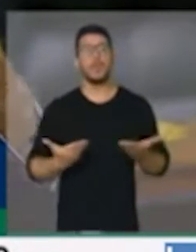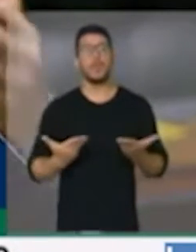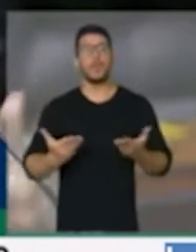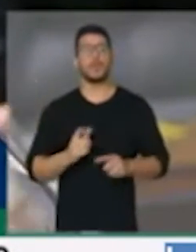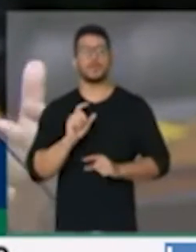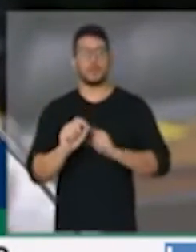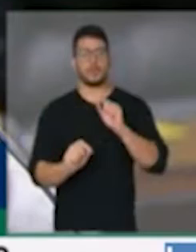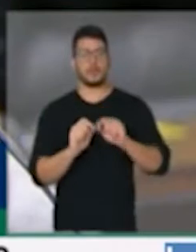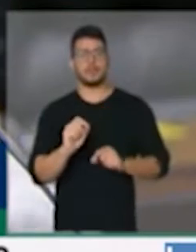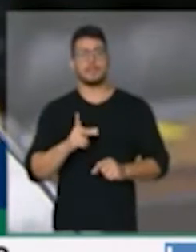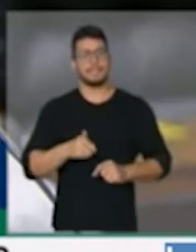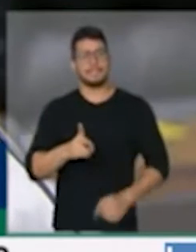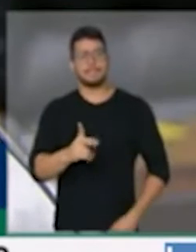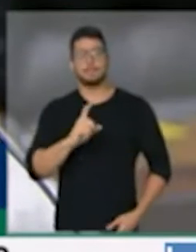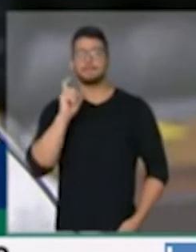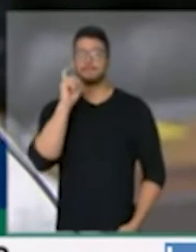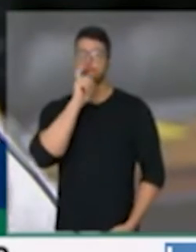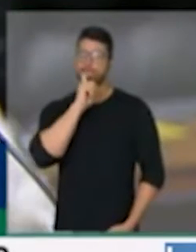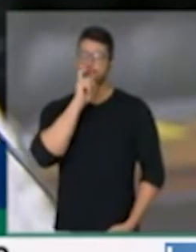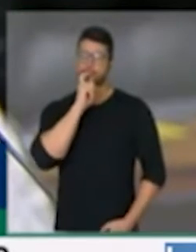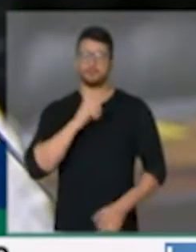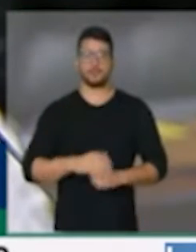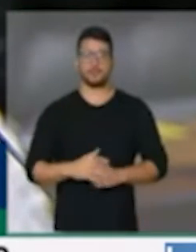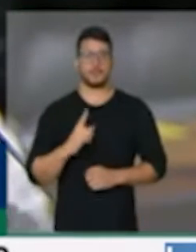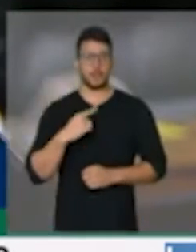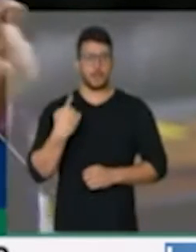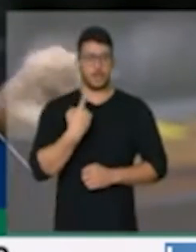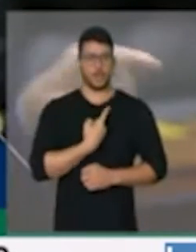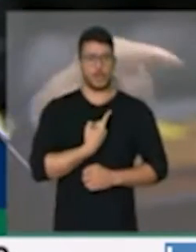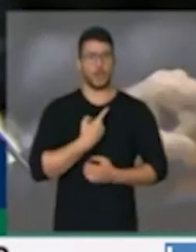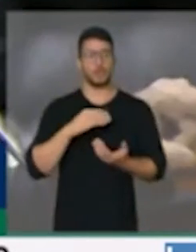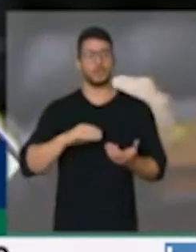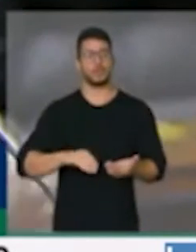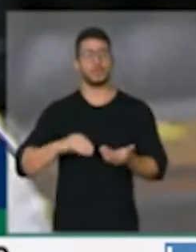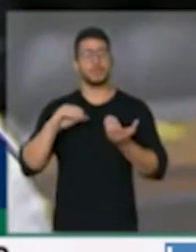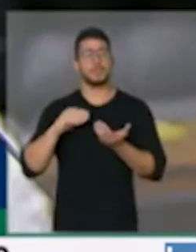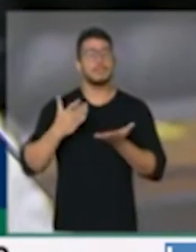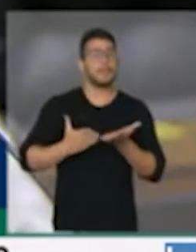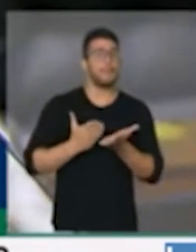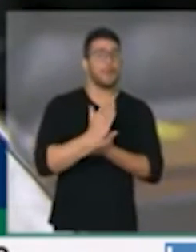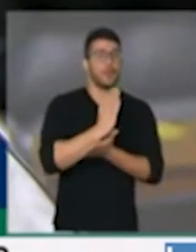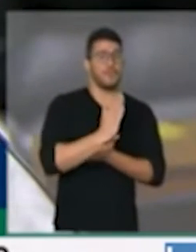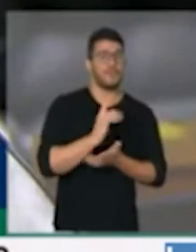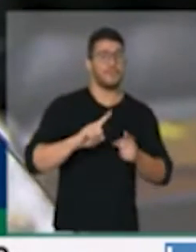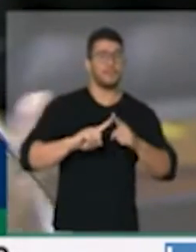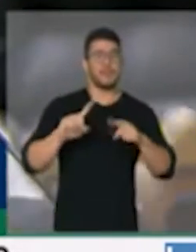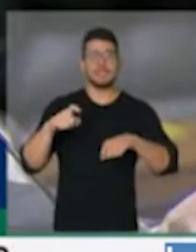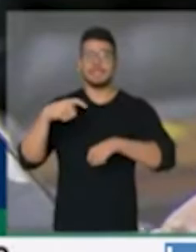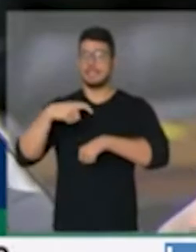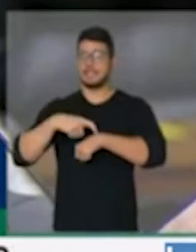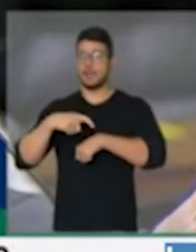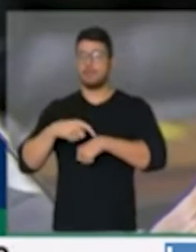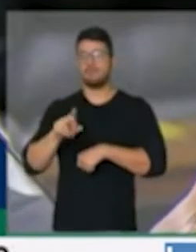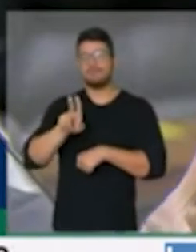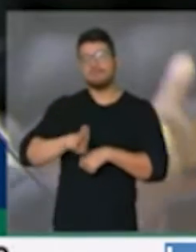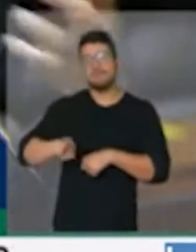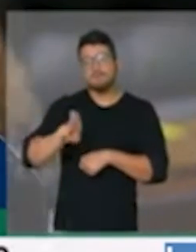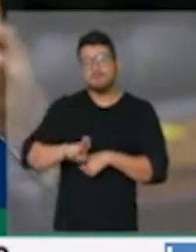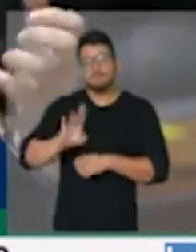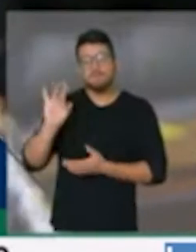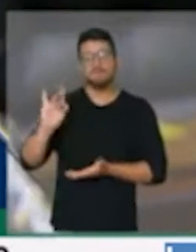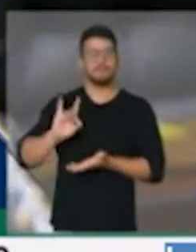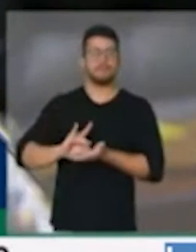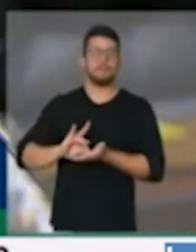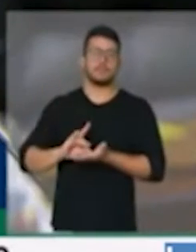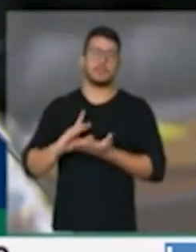O Congresso Nacional aprova as matérias, mas no momento da implementação, a burocracia recupera